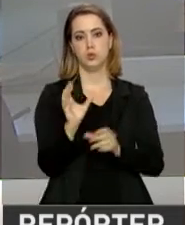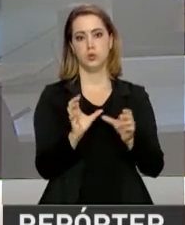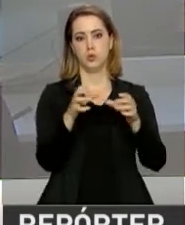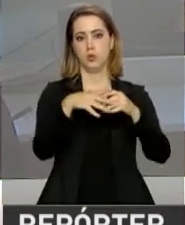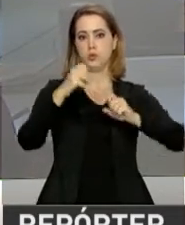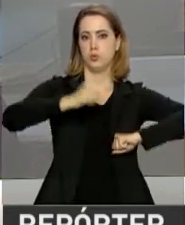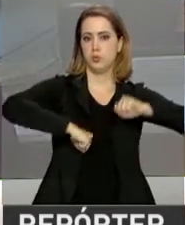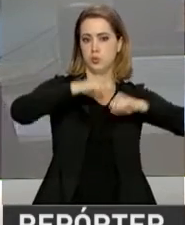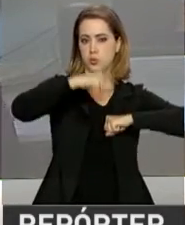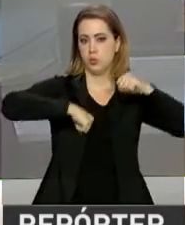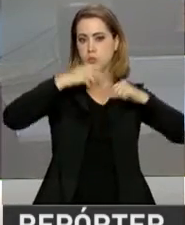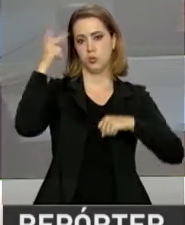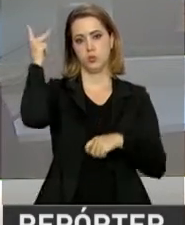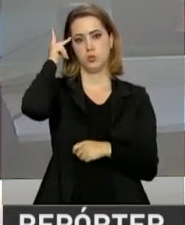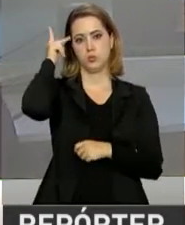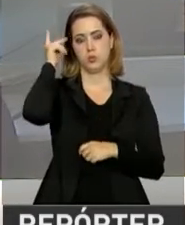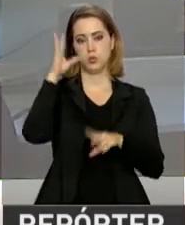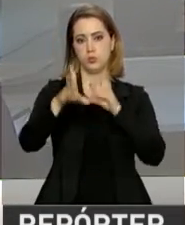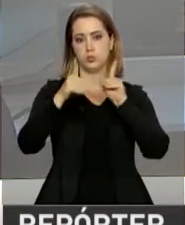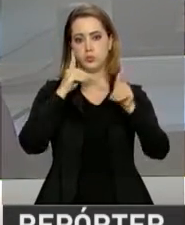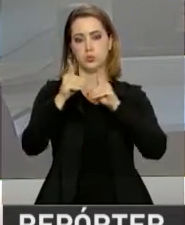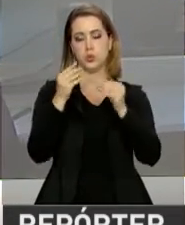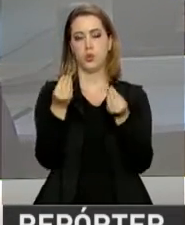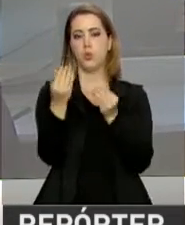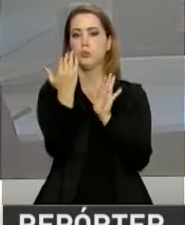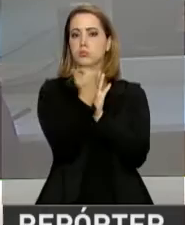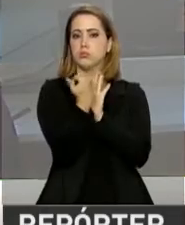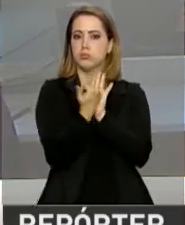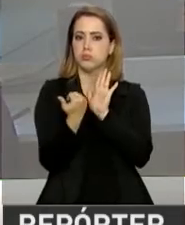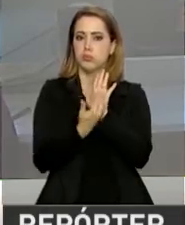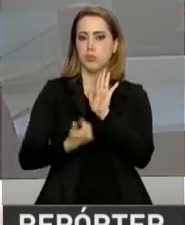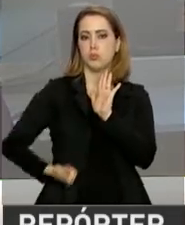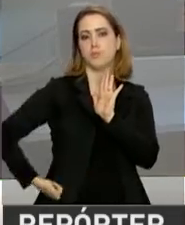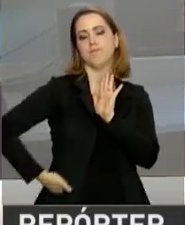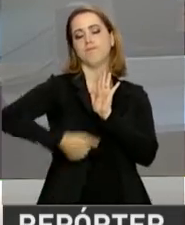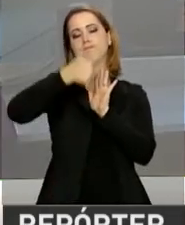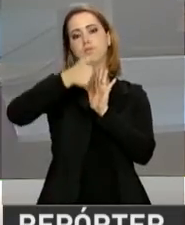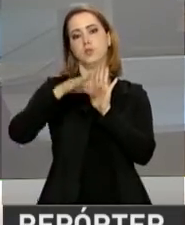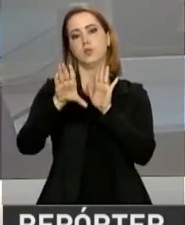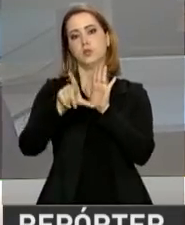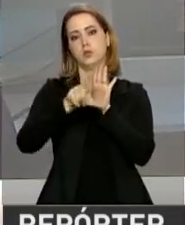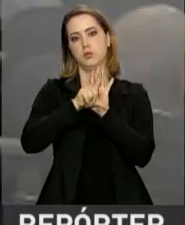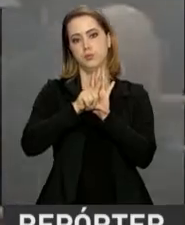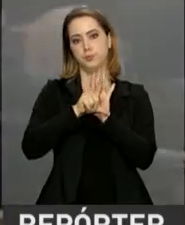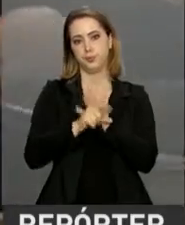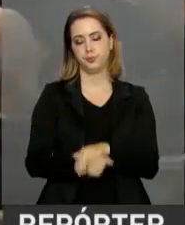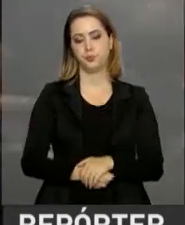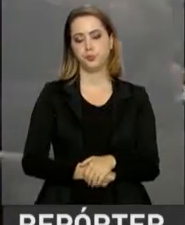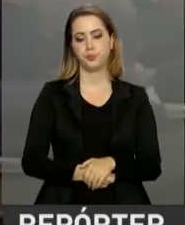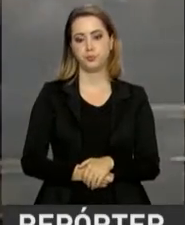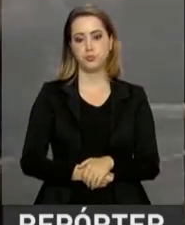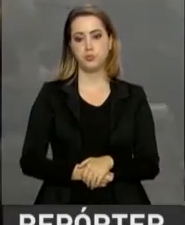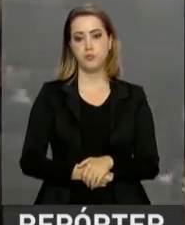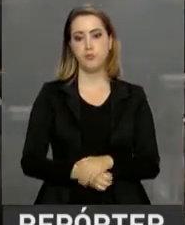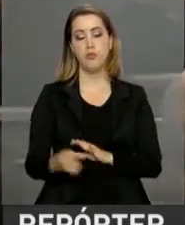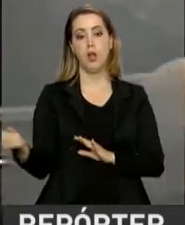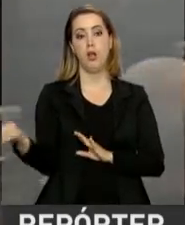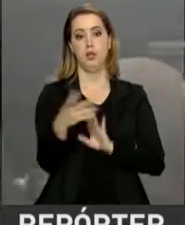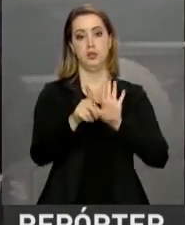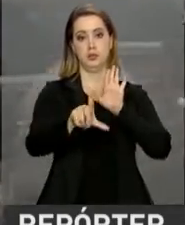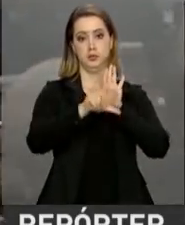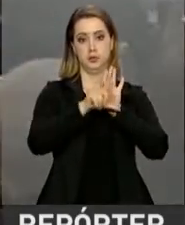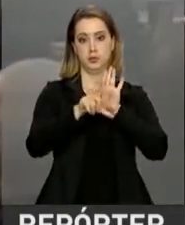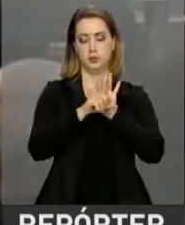do estado de são paulo foi discutido medidas para aperfeiçoar a atual lei na ação a nova legislação